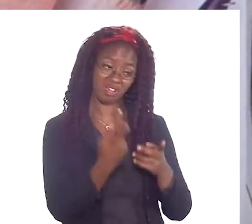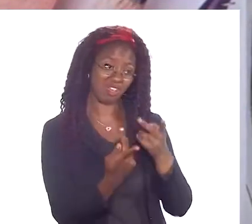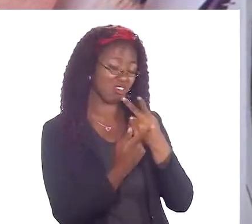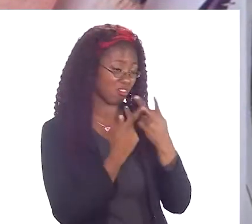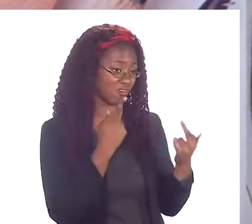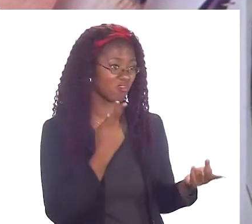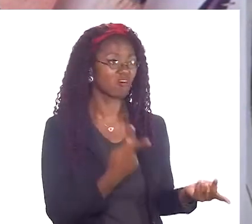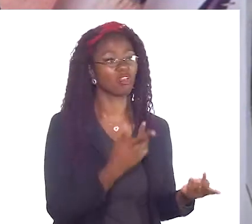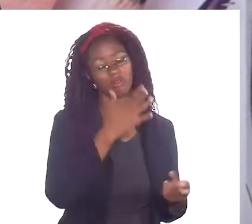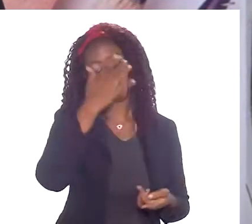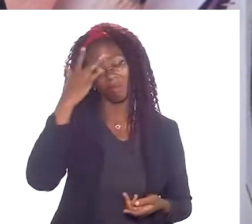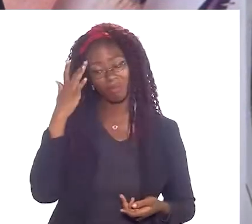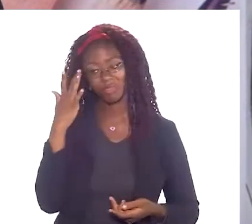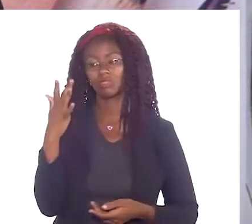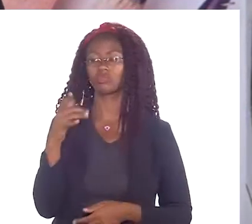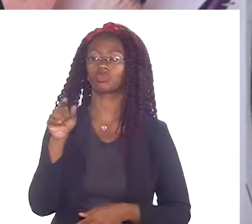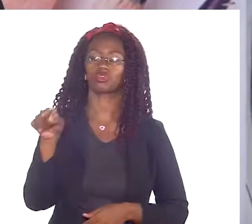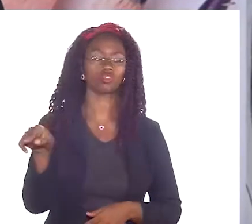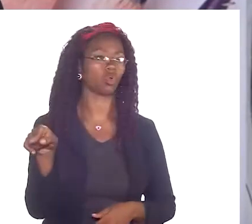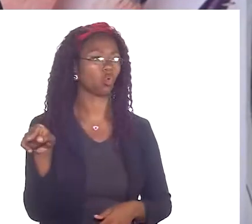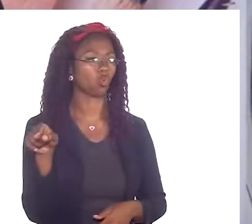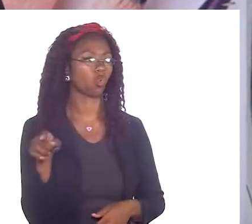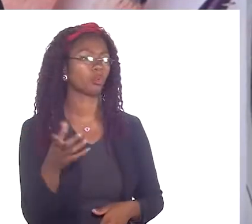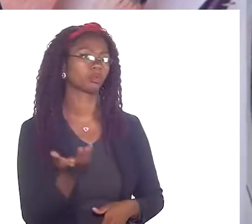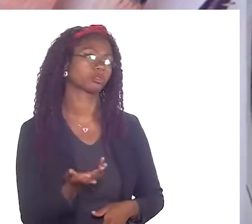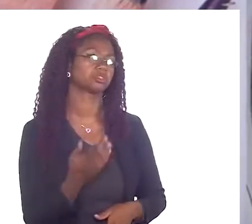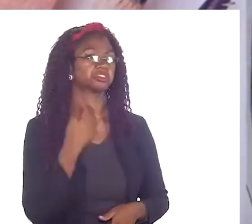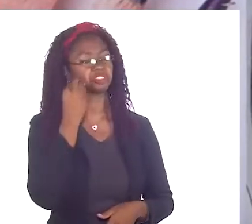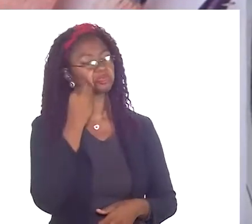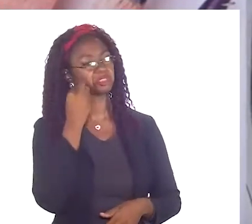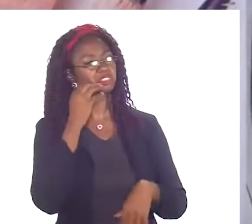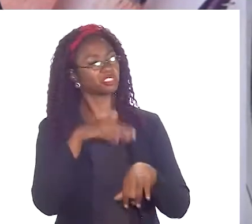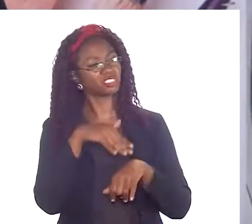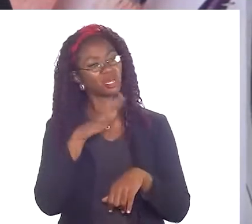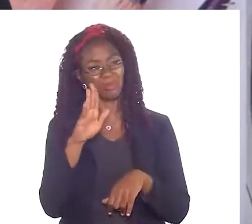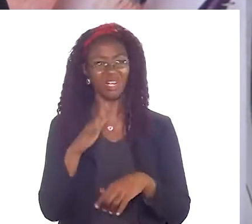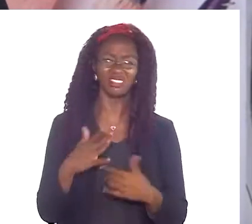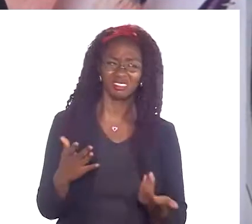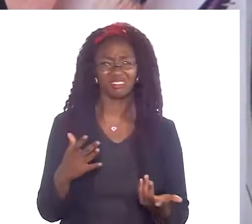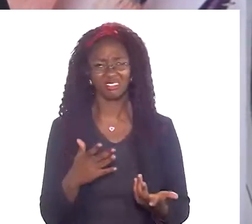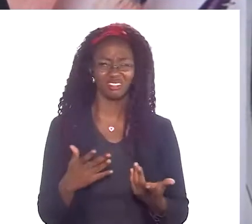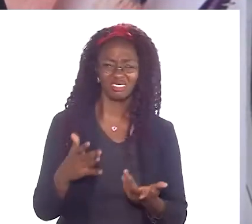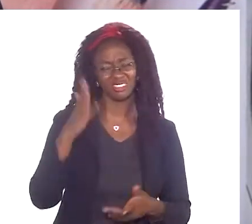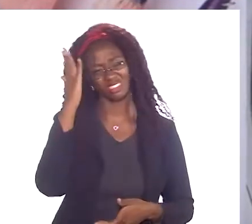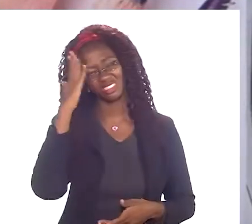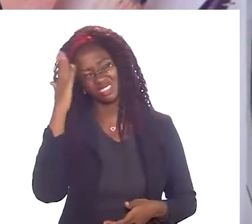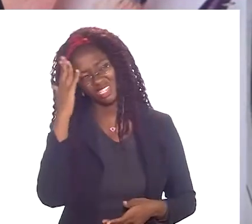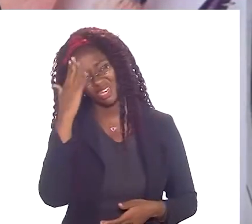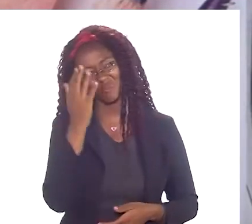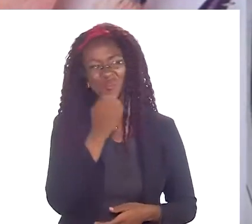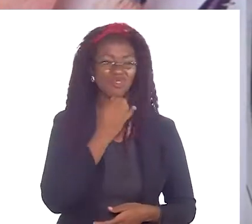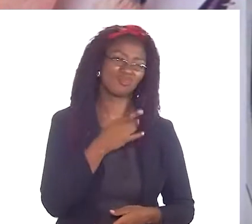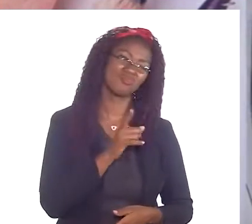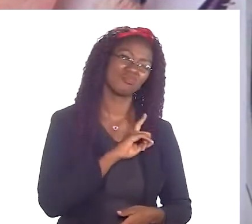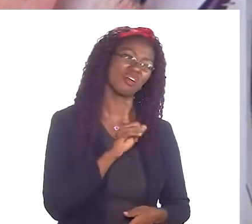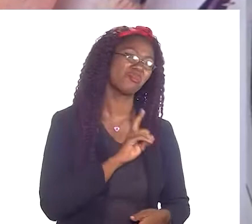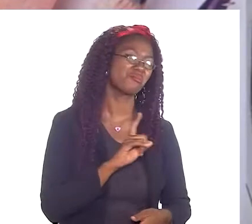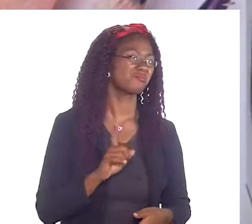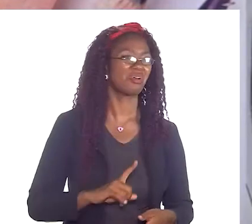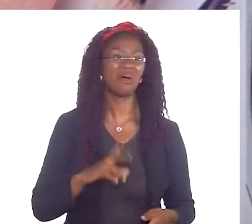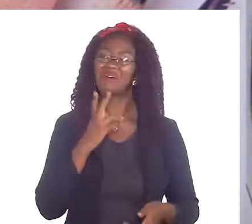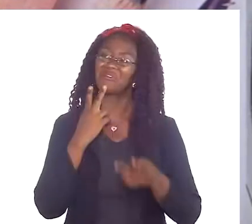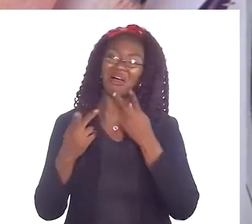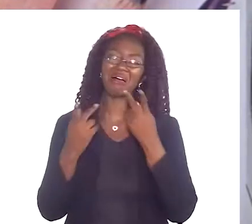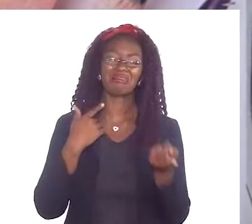que uma pessoa mais, né, que tem mais uma experiência no mercado de trabalho sabe que não fica legal, ainda